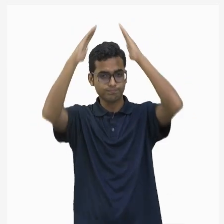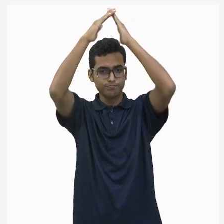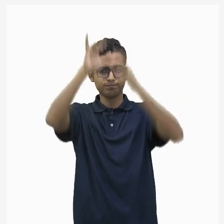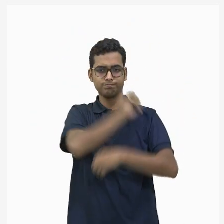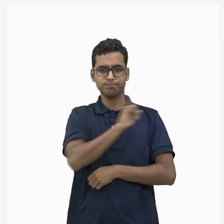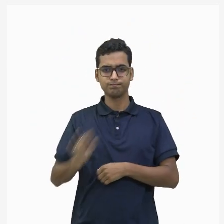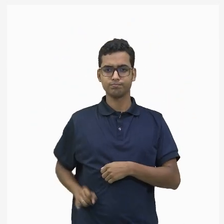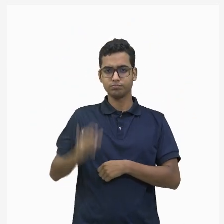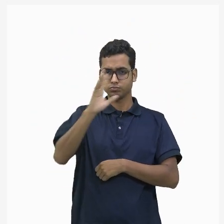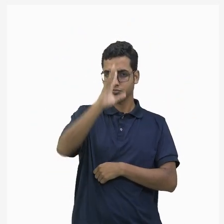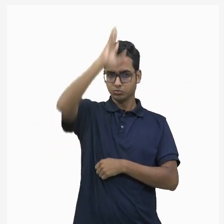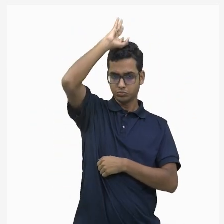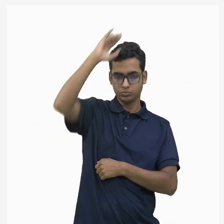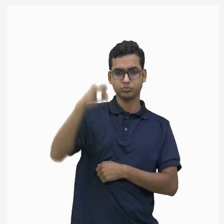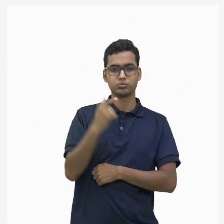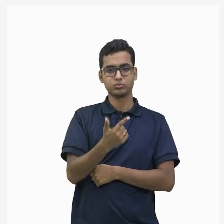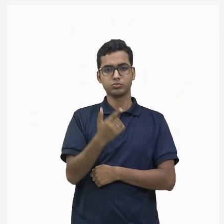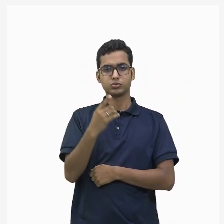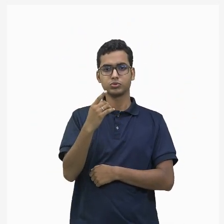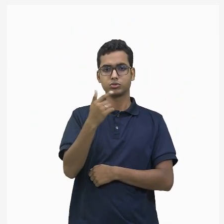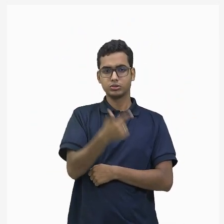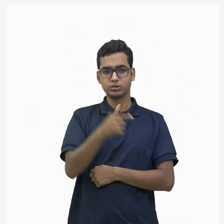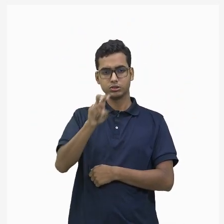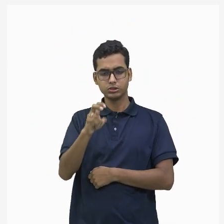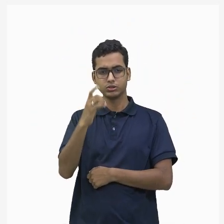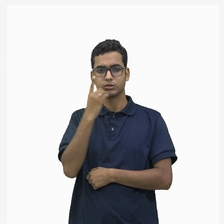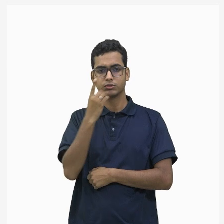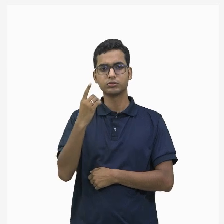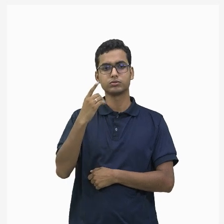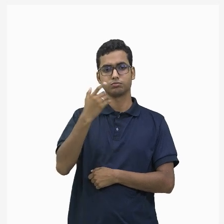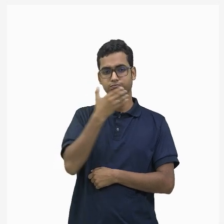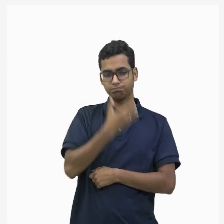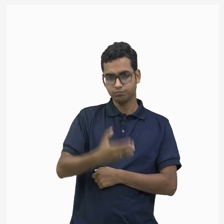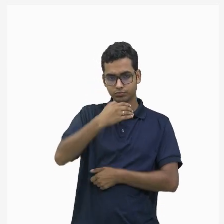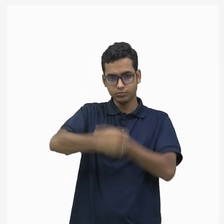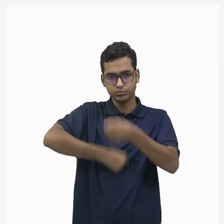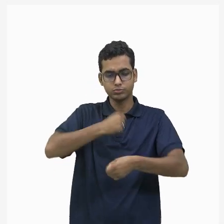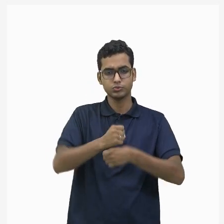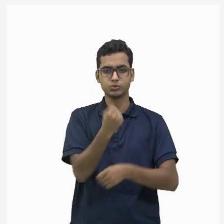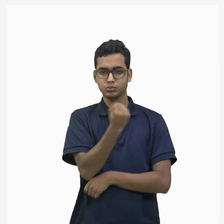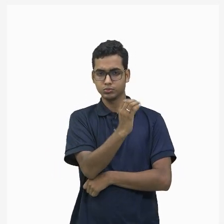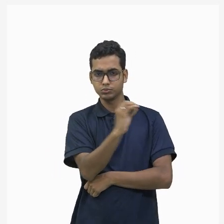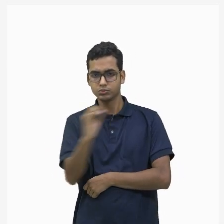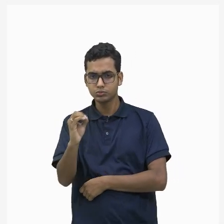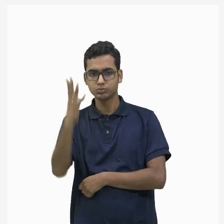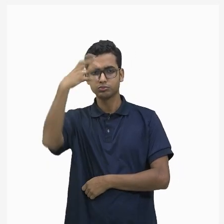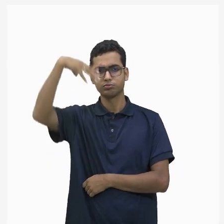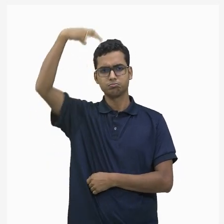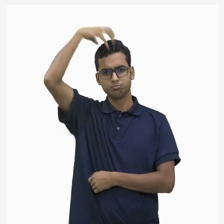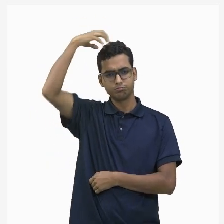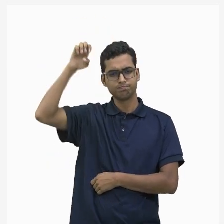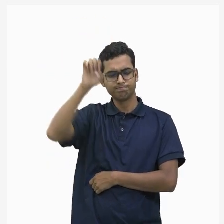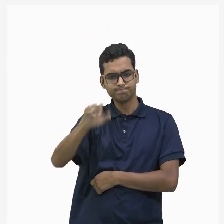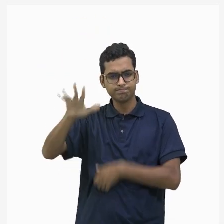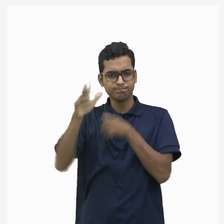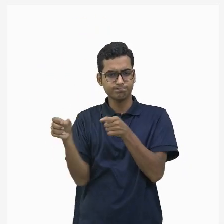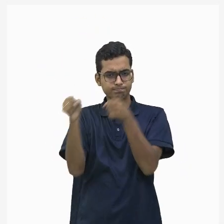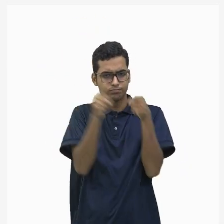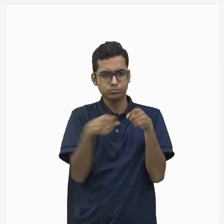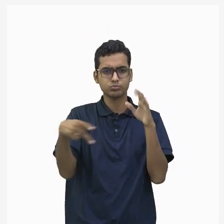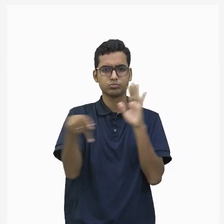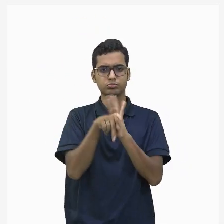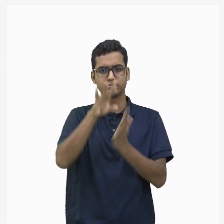imperador, então, dos romanos, no Natal, né, do dia 25, então, de dezembro de 800, o poder, então, dos reis